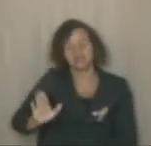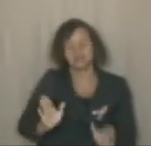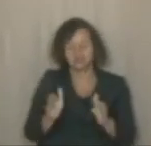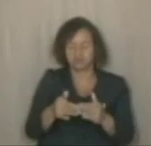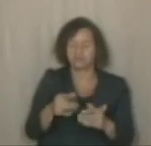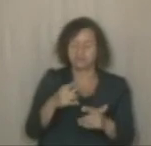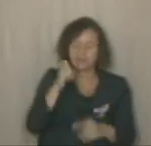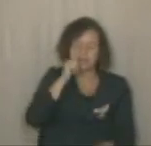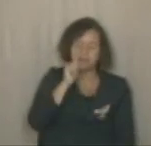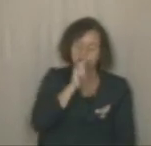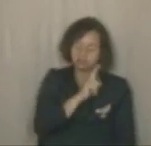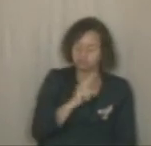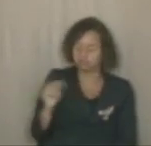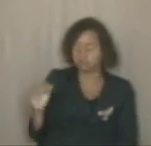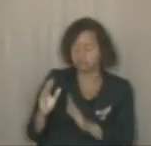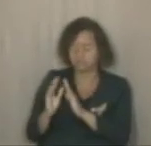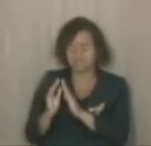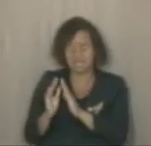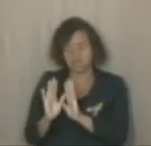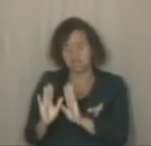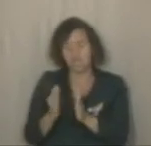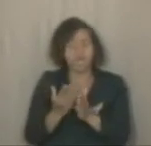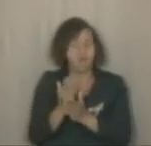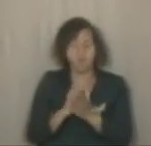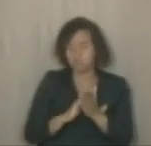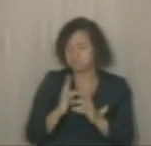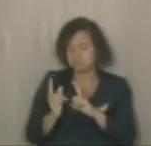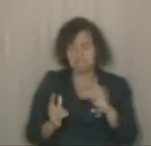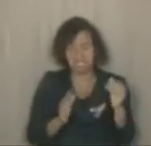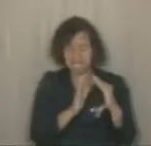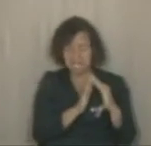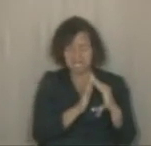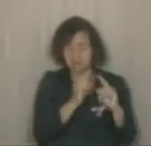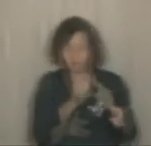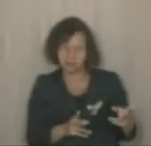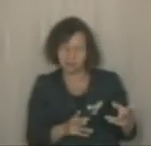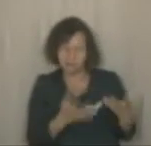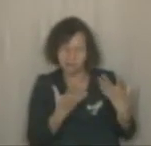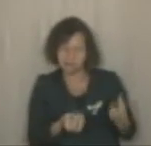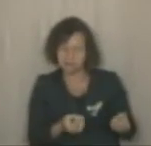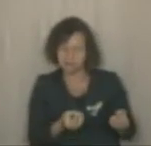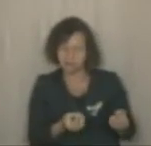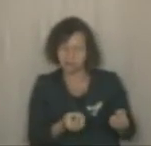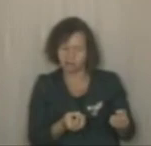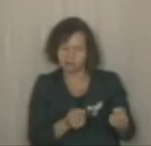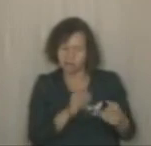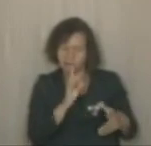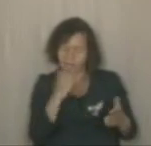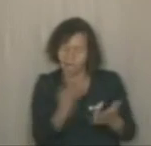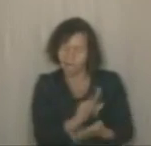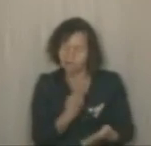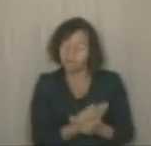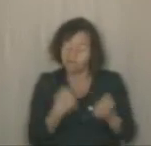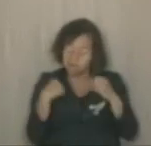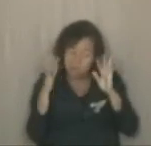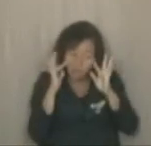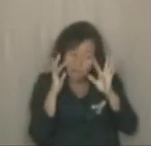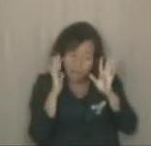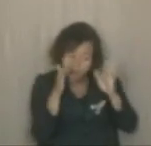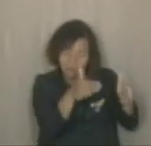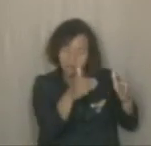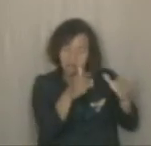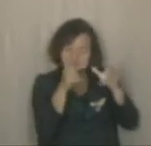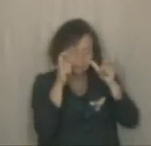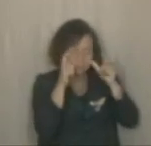possa sair de casa com elas. Muitas não saem justamente por conta do preconceito. E que a gente possa ter esse olhar e essa